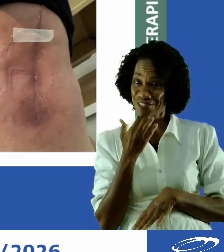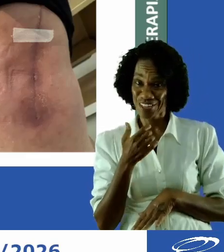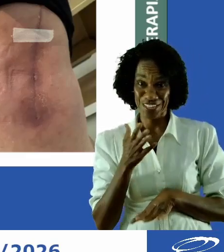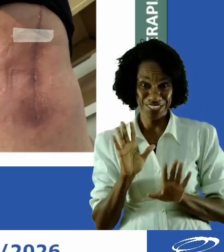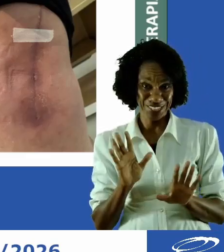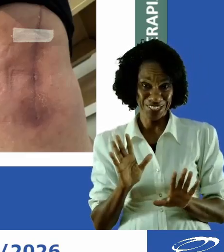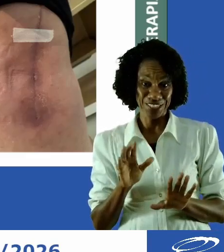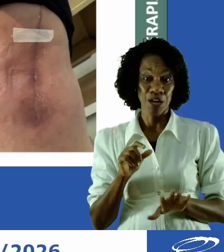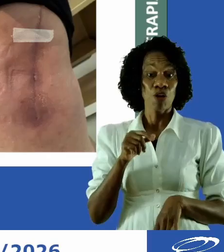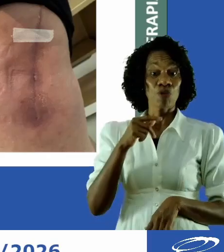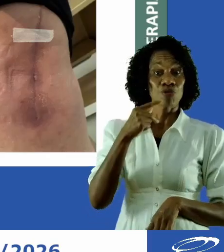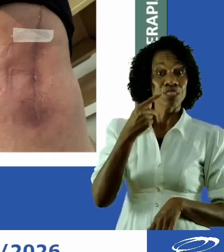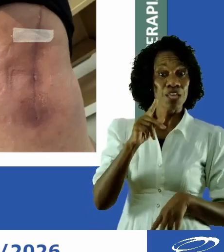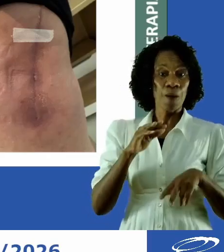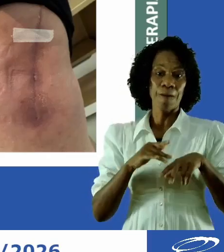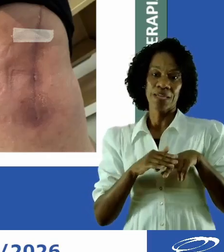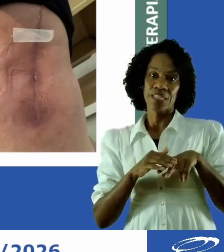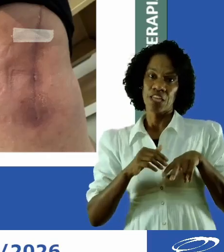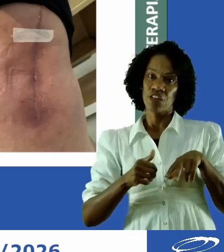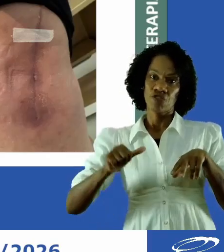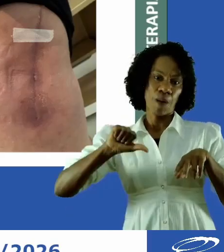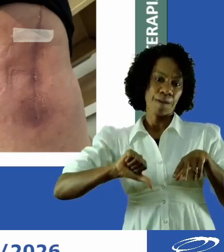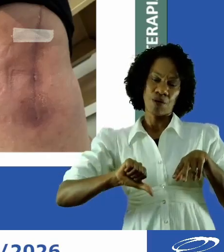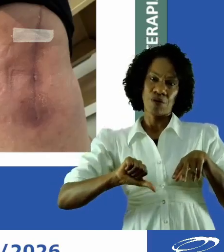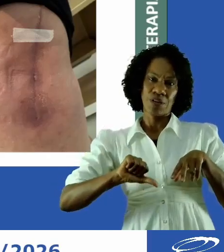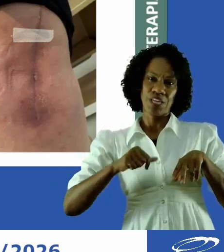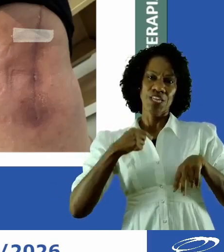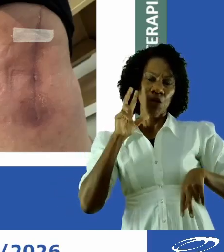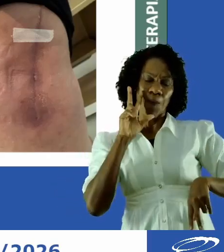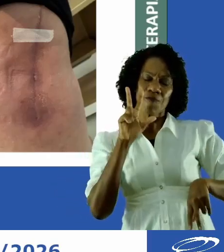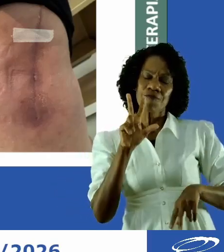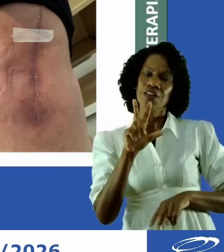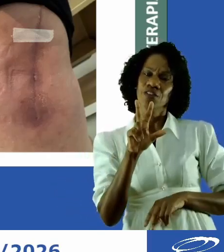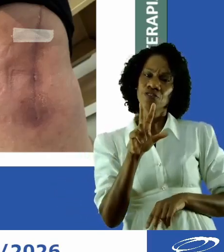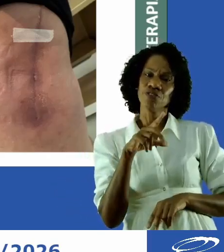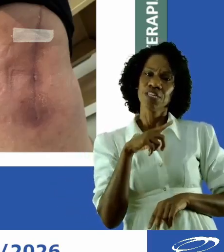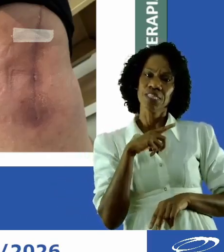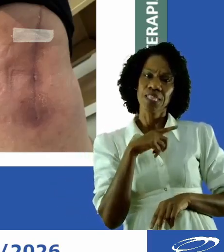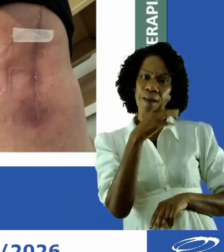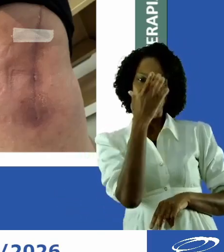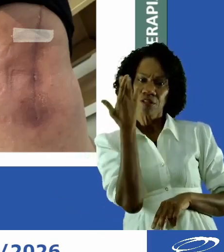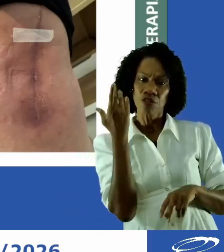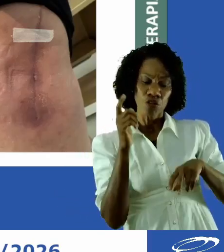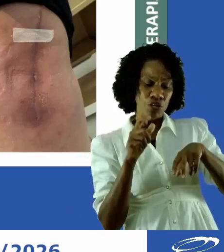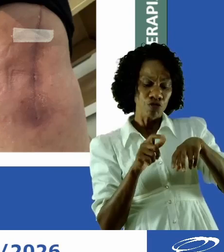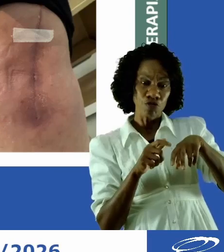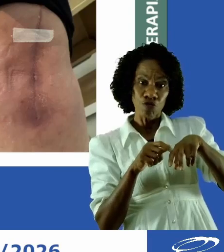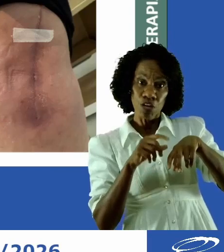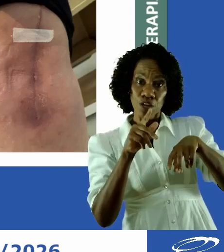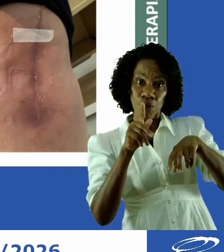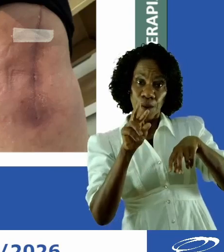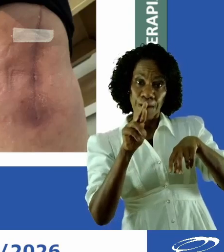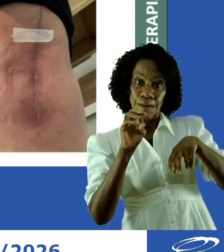seu paciente é o pior de todos. E muitas vezes eu vejo isso. Então, o pessoal da prótese de joelho sempre acredita que